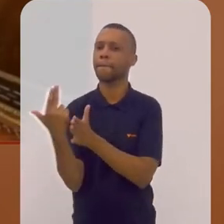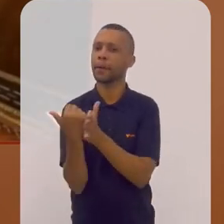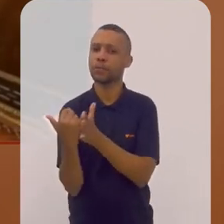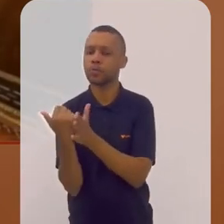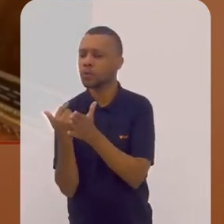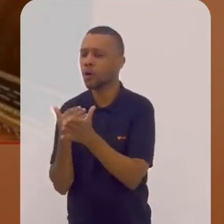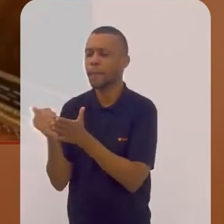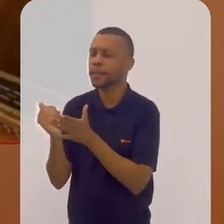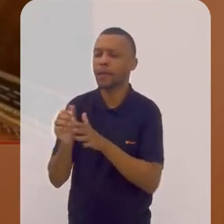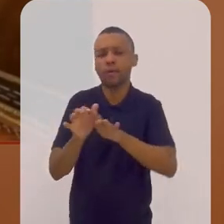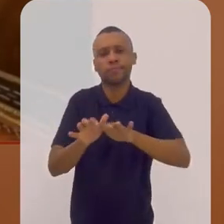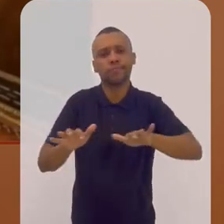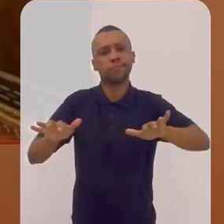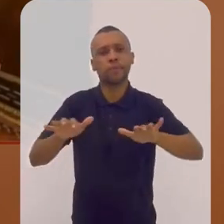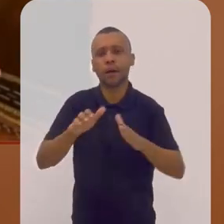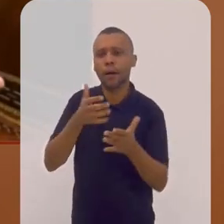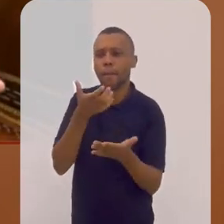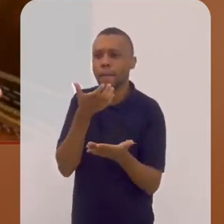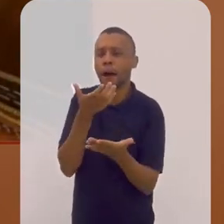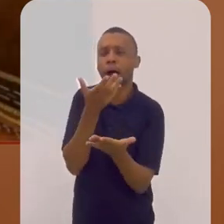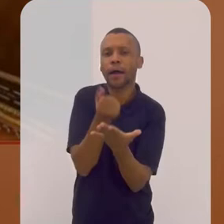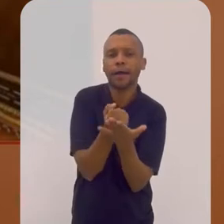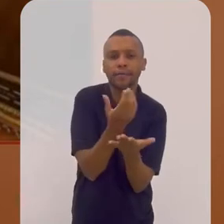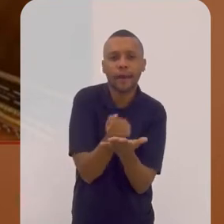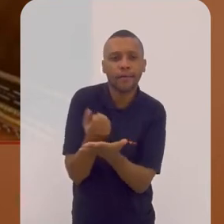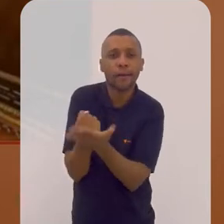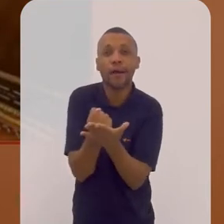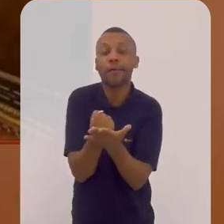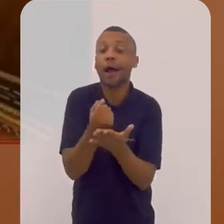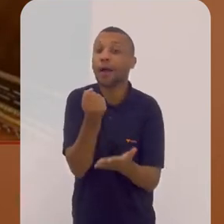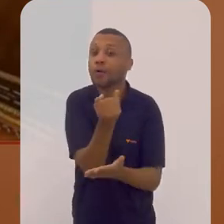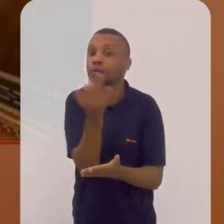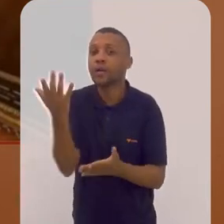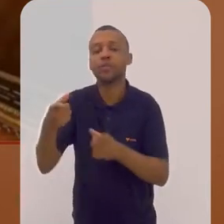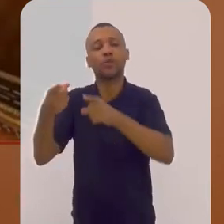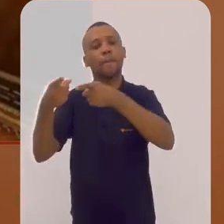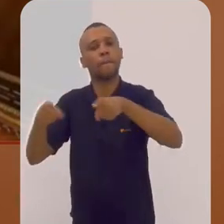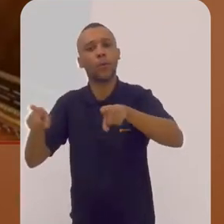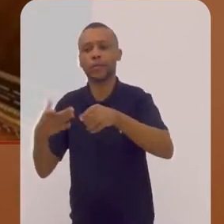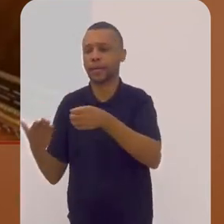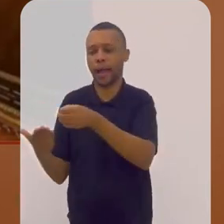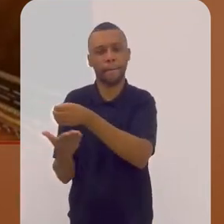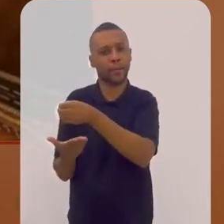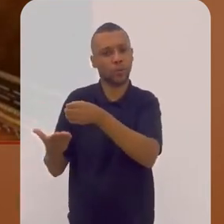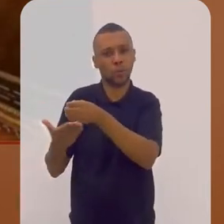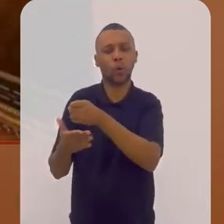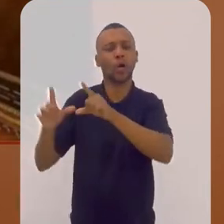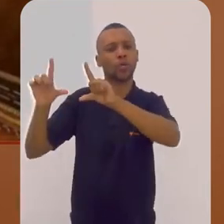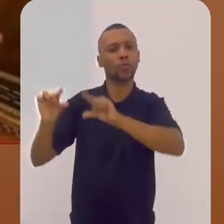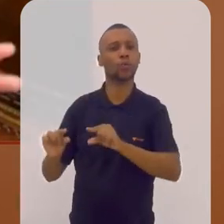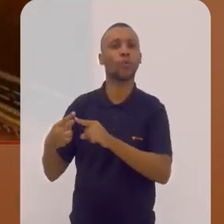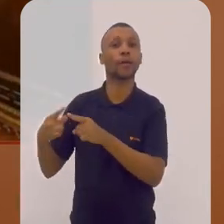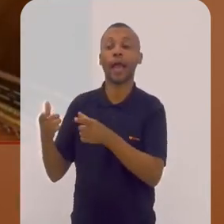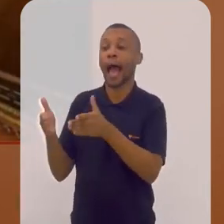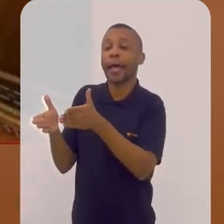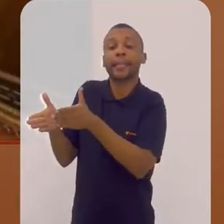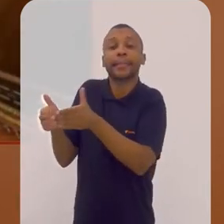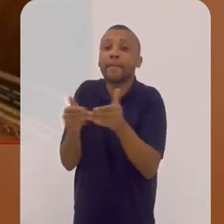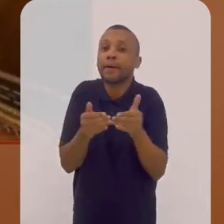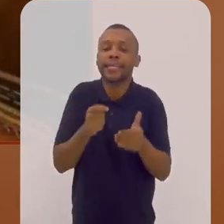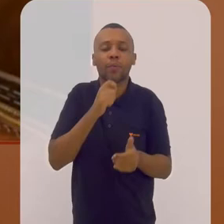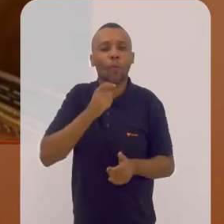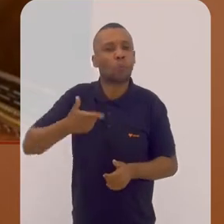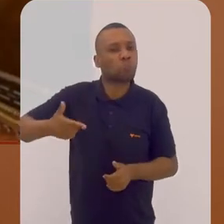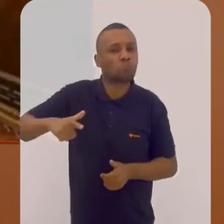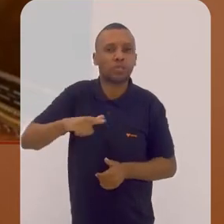gravada, o número de músicos amadores naturalmente diminui, porque não havia mais aquela demanda do músico amador